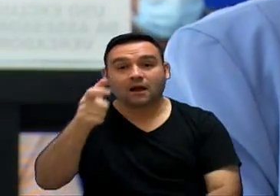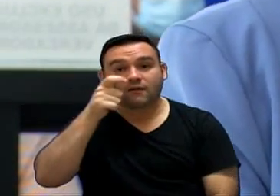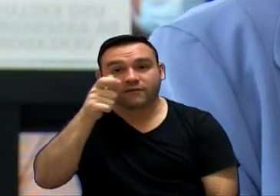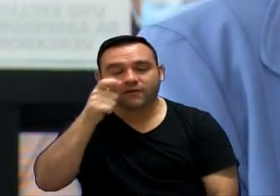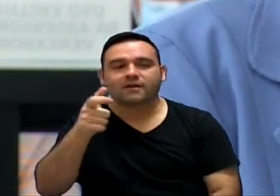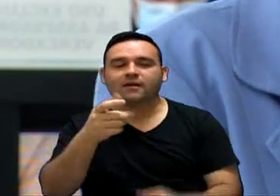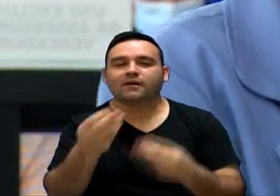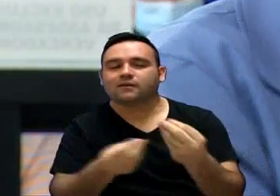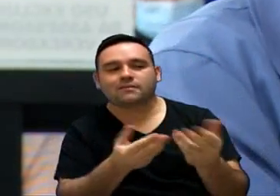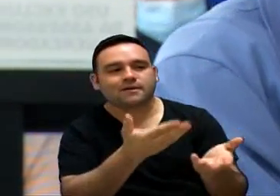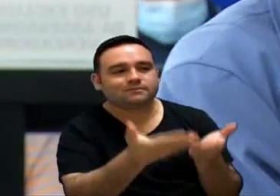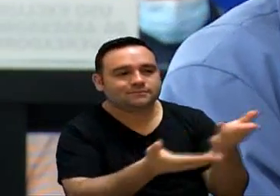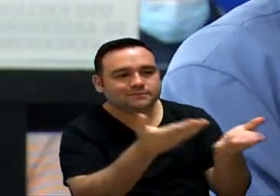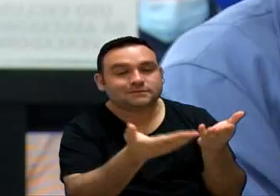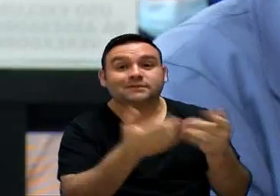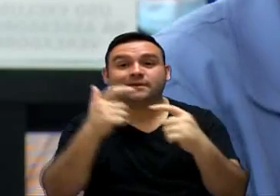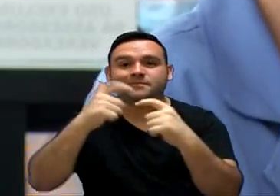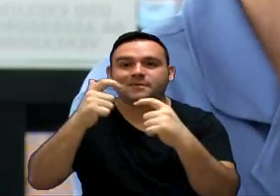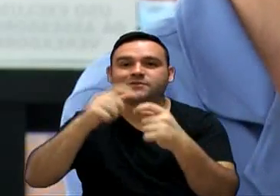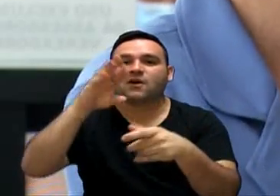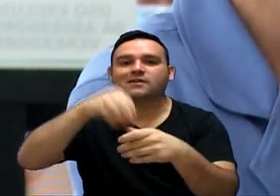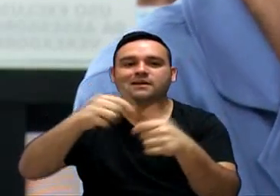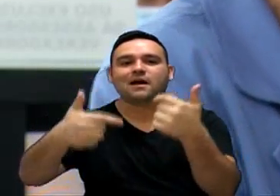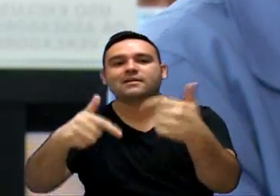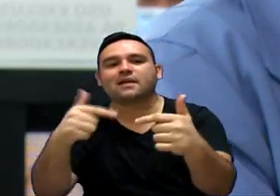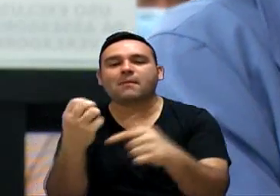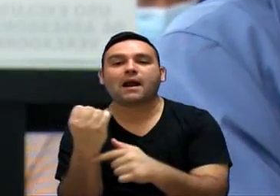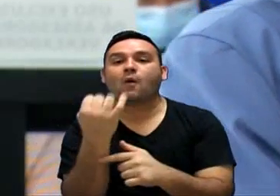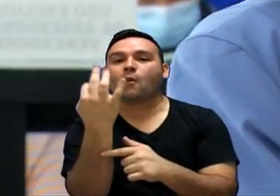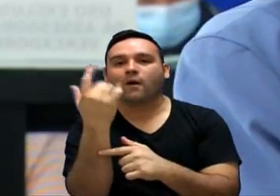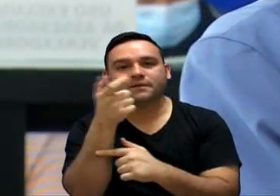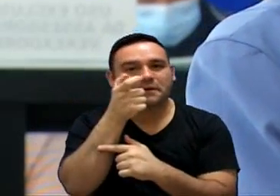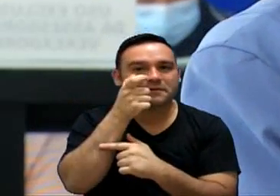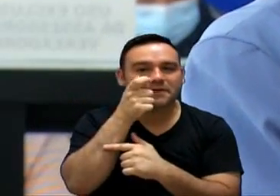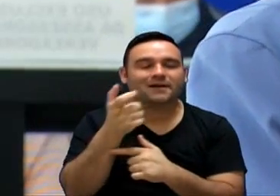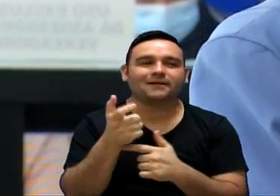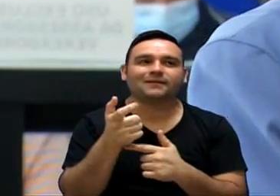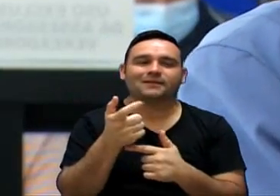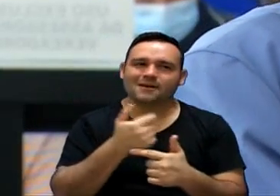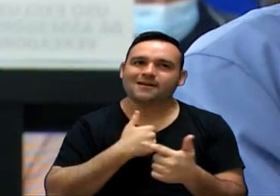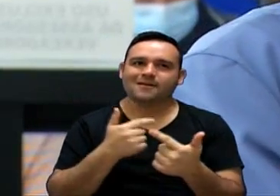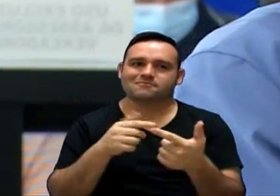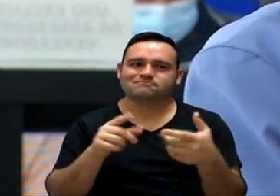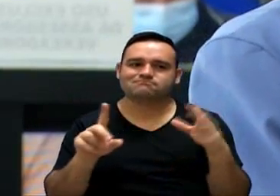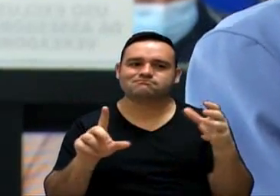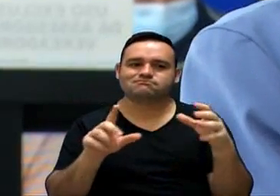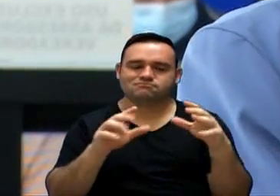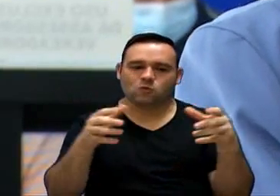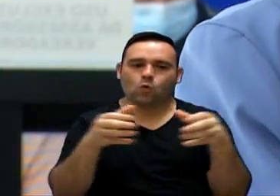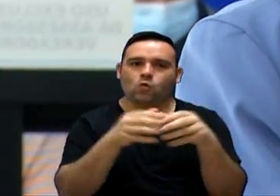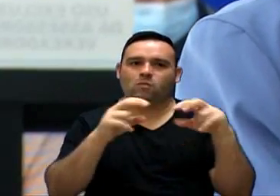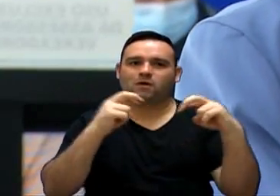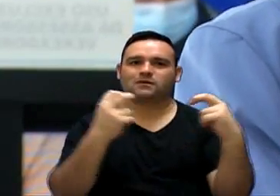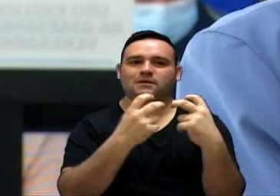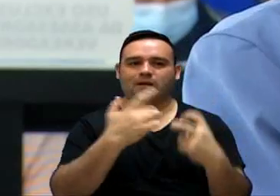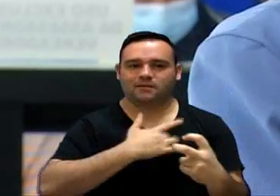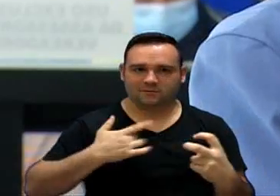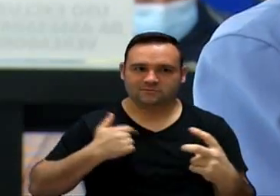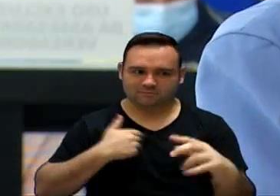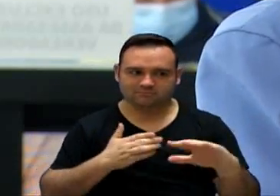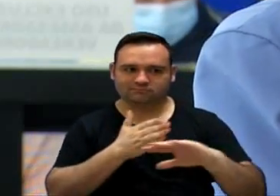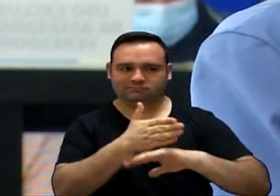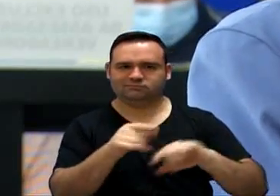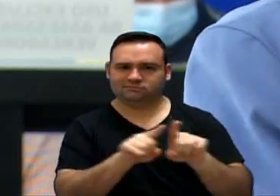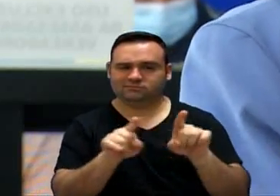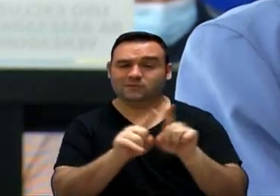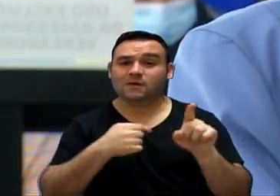verificar o tratamento e a quantidade de médicos que tinha lá, vereador Treviso. Eu faço parte da comissão da saúde nessa casa,